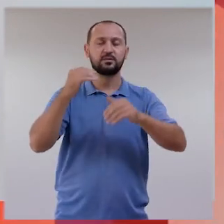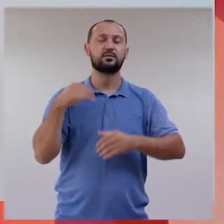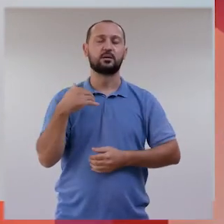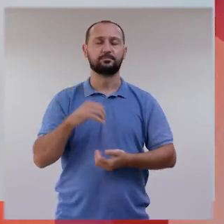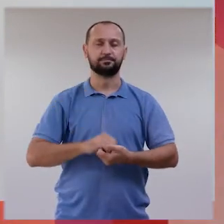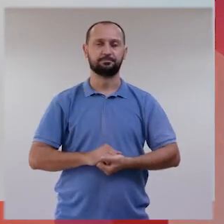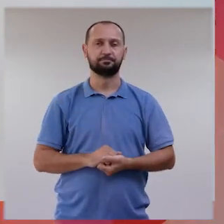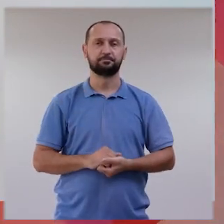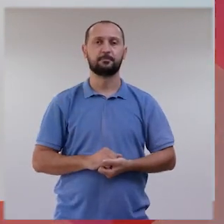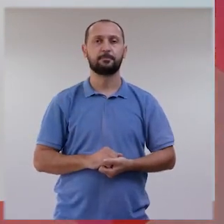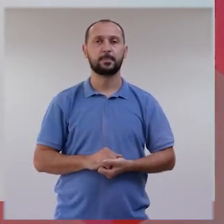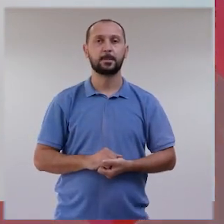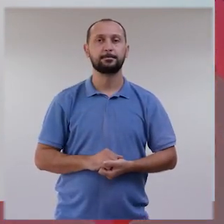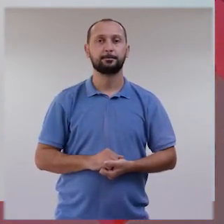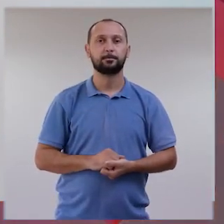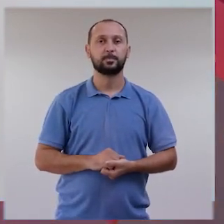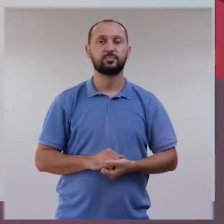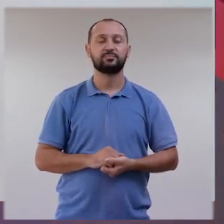última vontade da pessoa em vida.